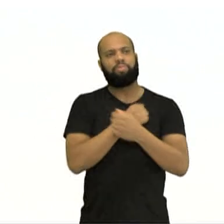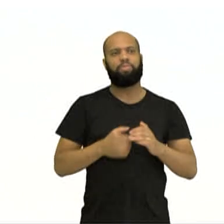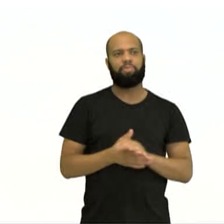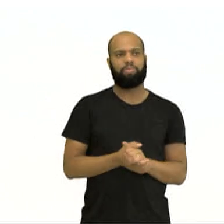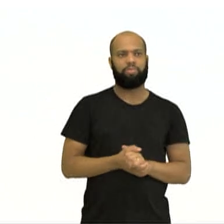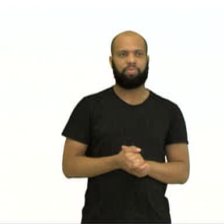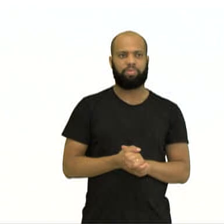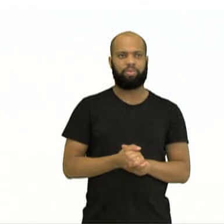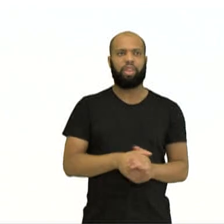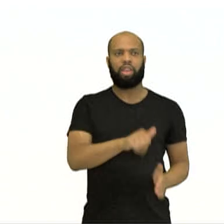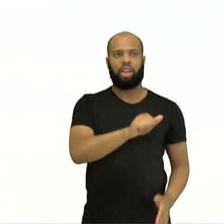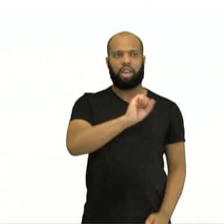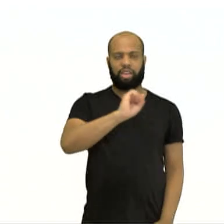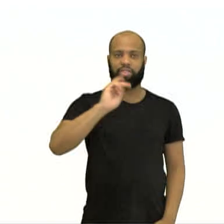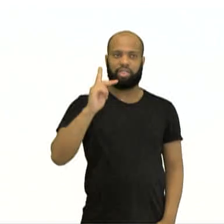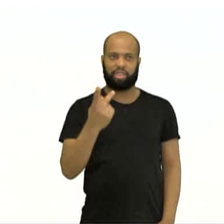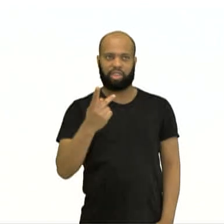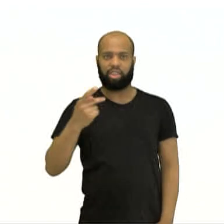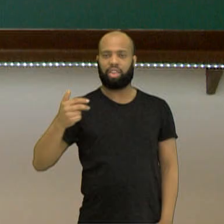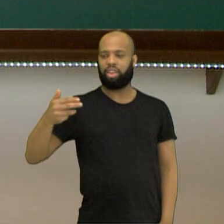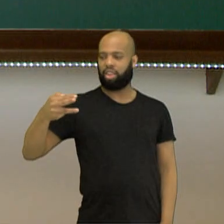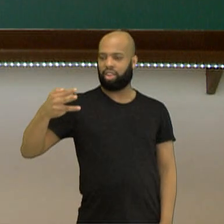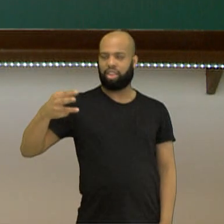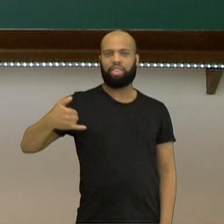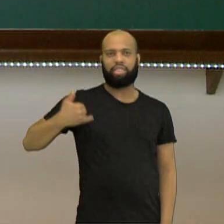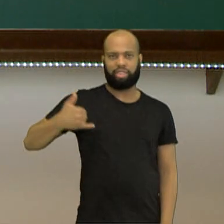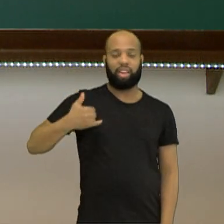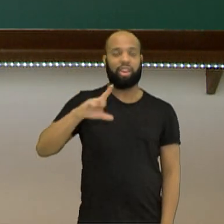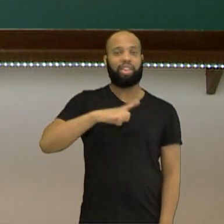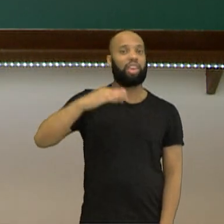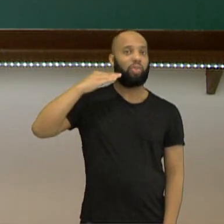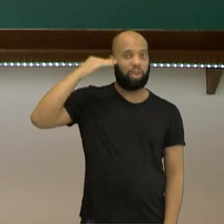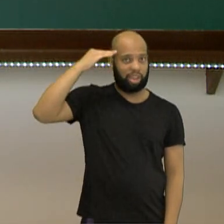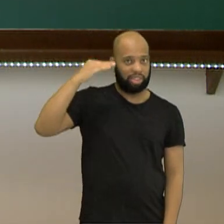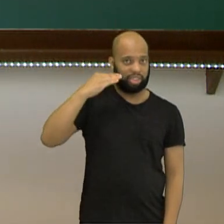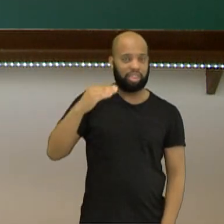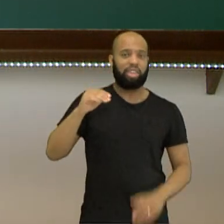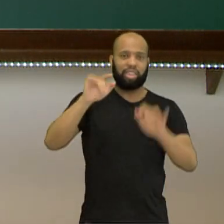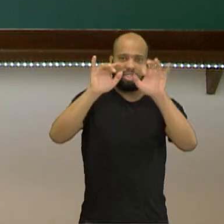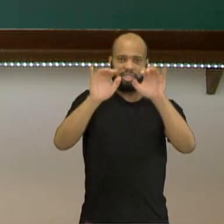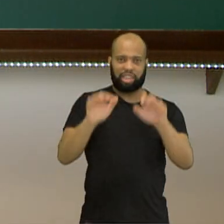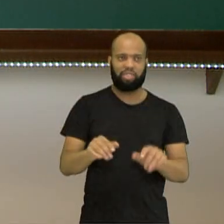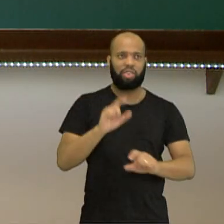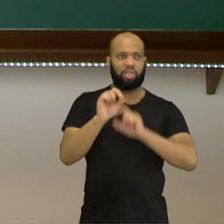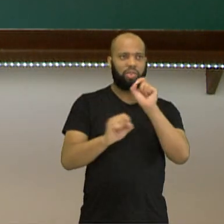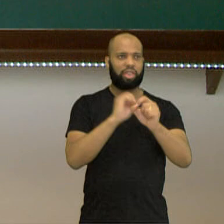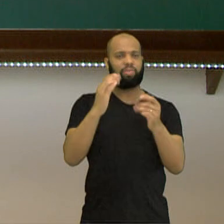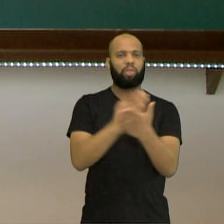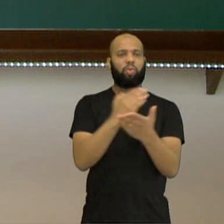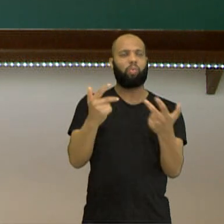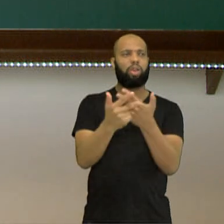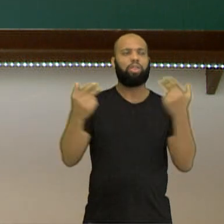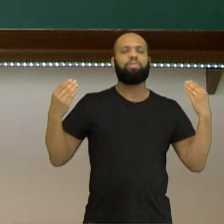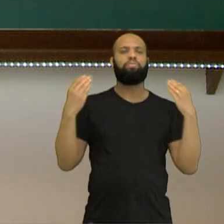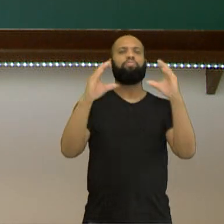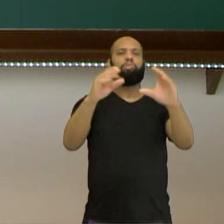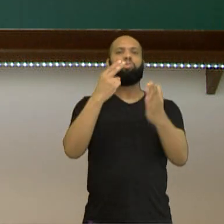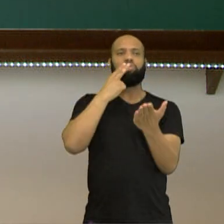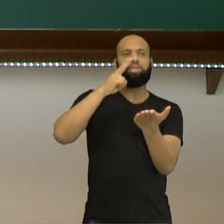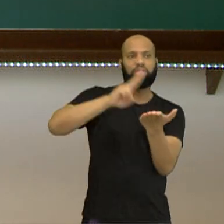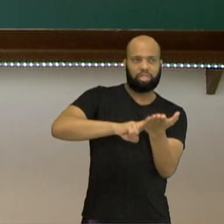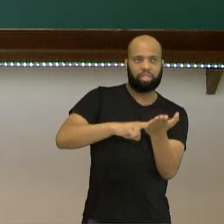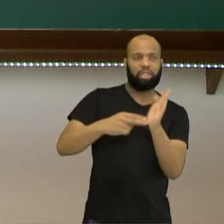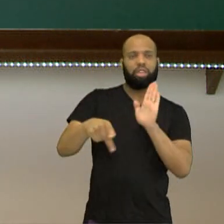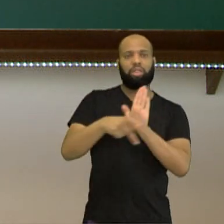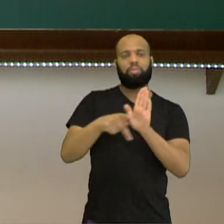ASH, 13 anos. Aqui nós temos então um adolescente escrevendo um comentário, uma carta